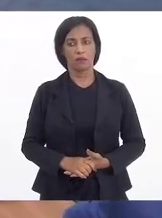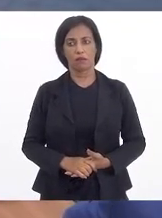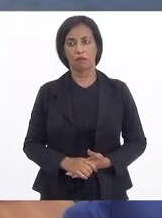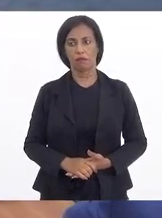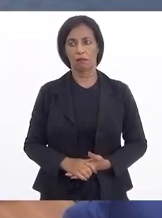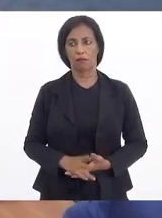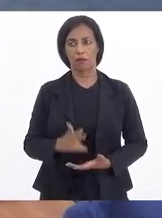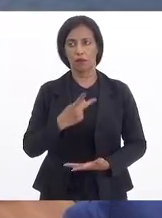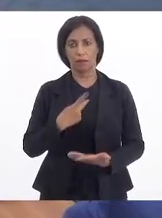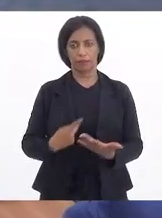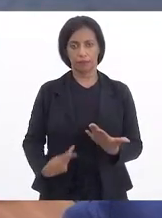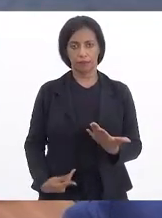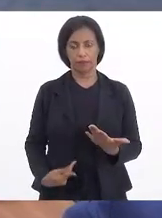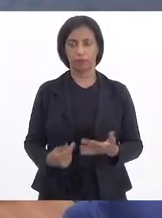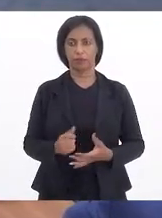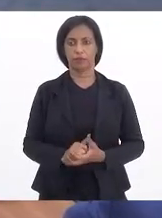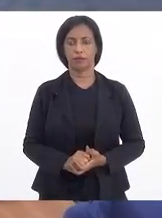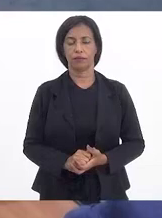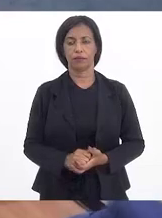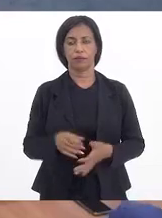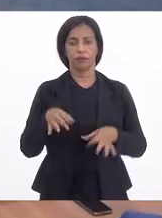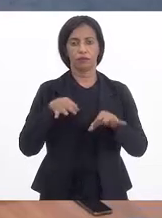E aí